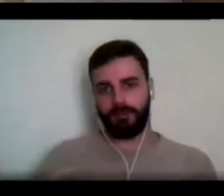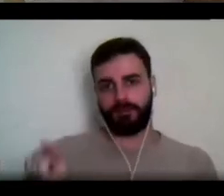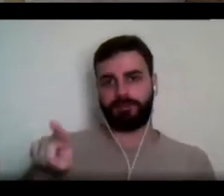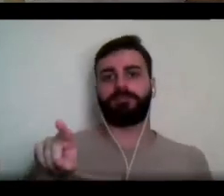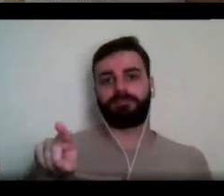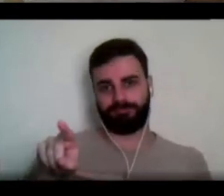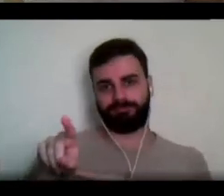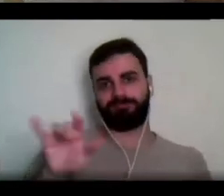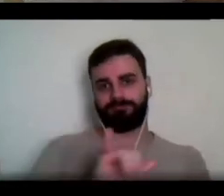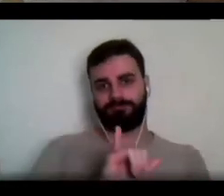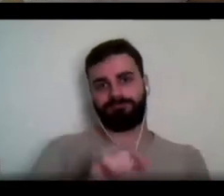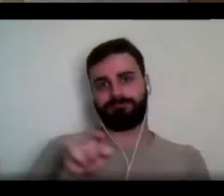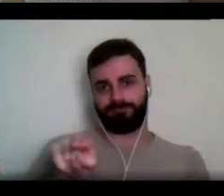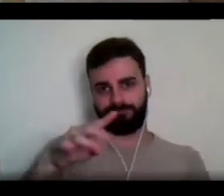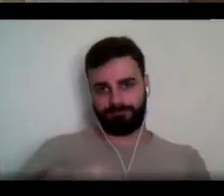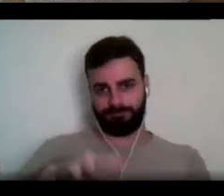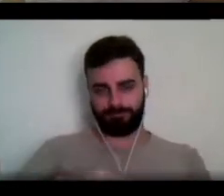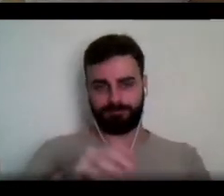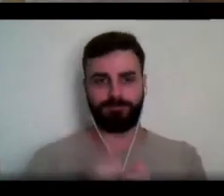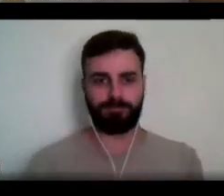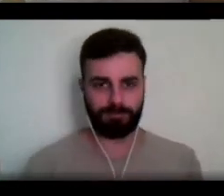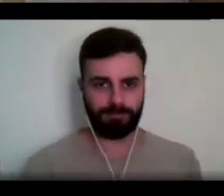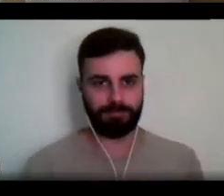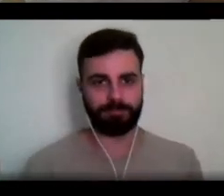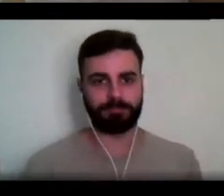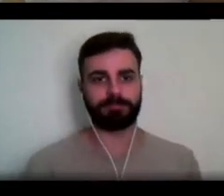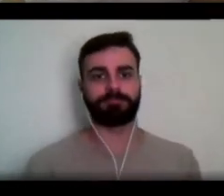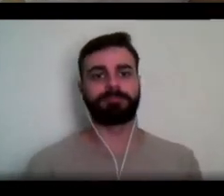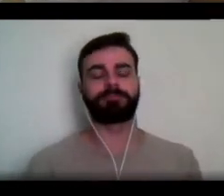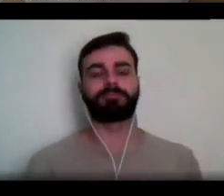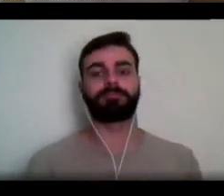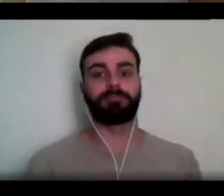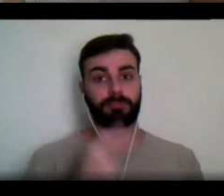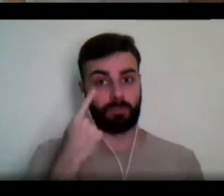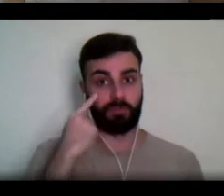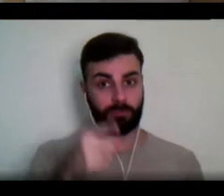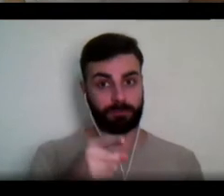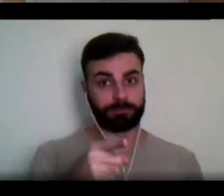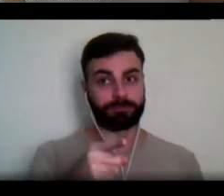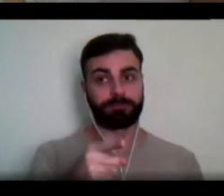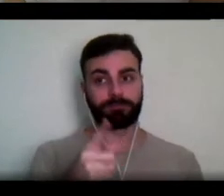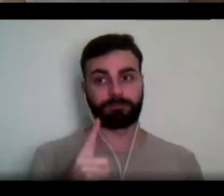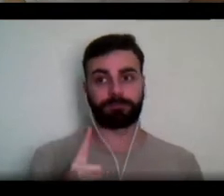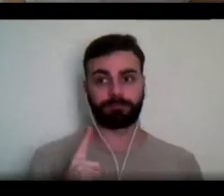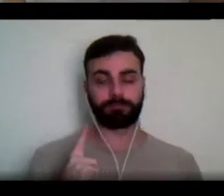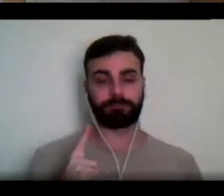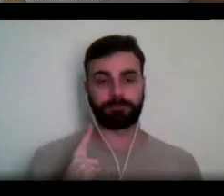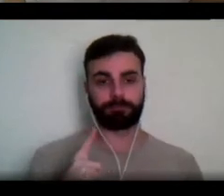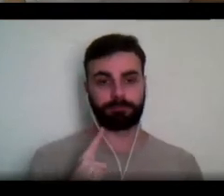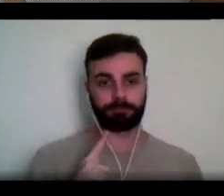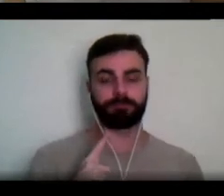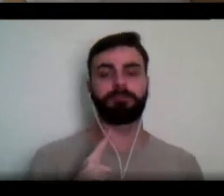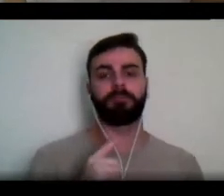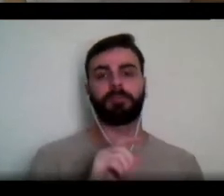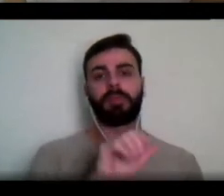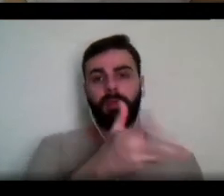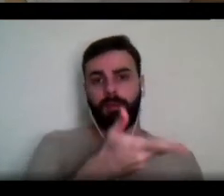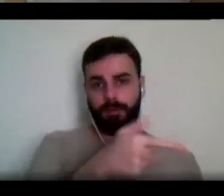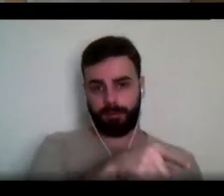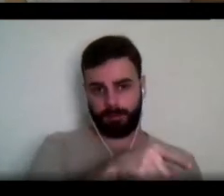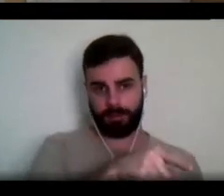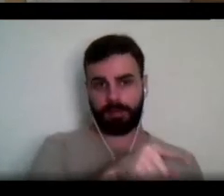ó. Eu tenho que a aceleração é a derivada no